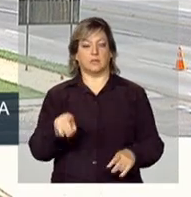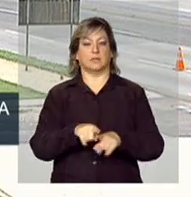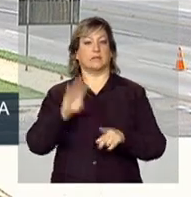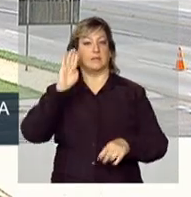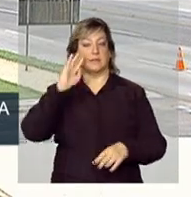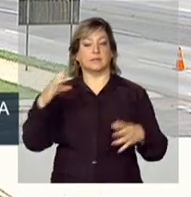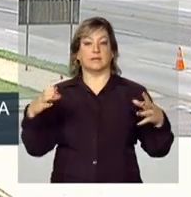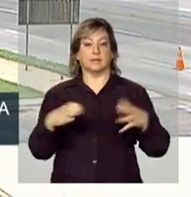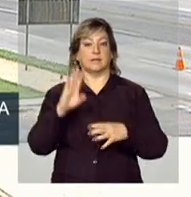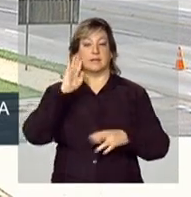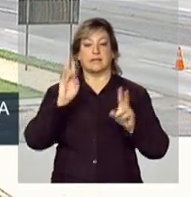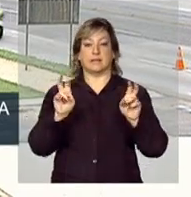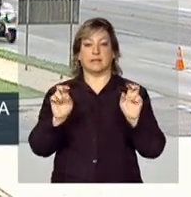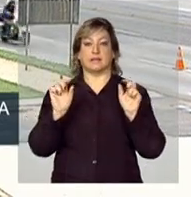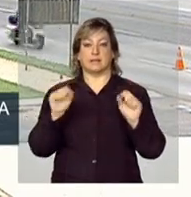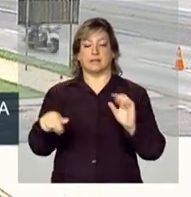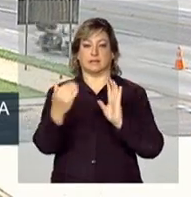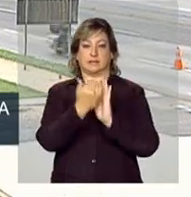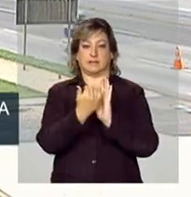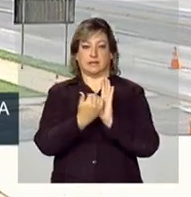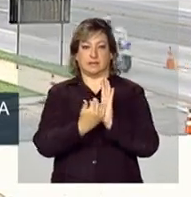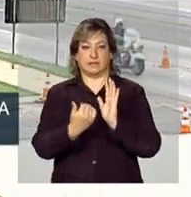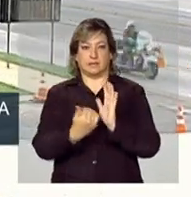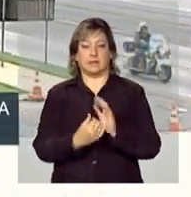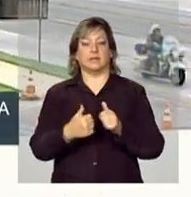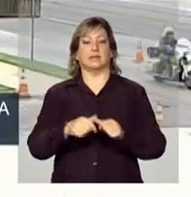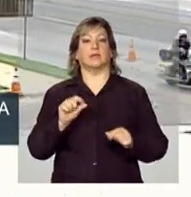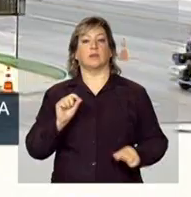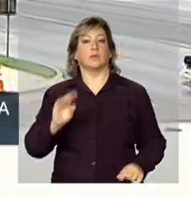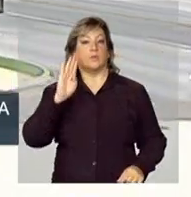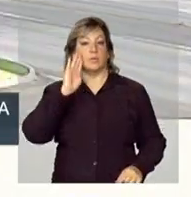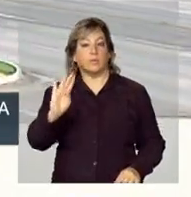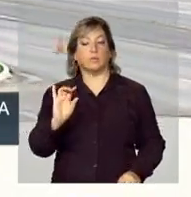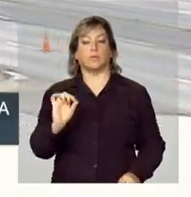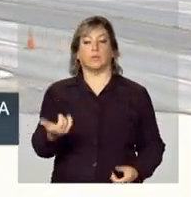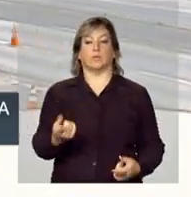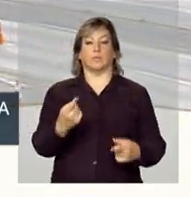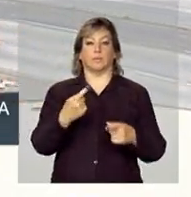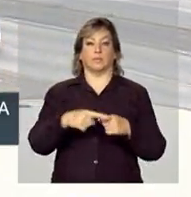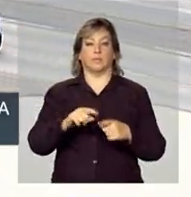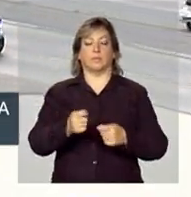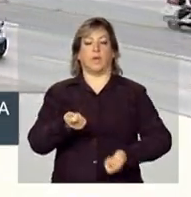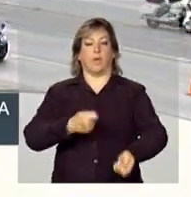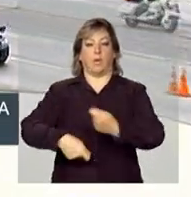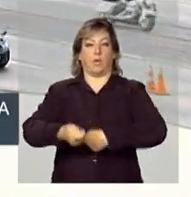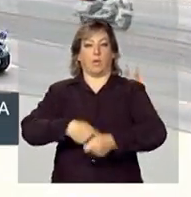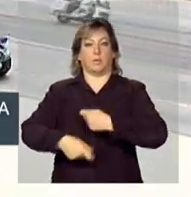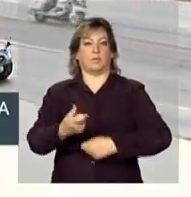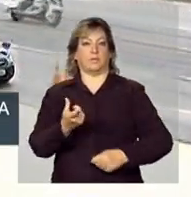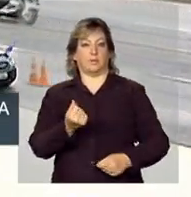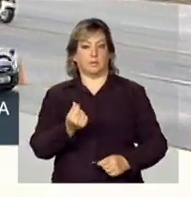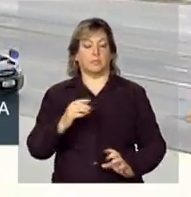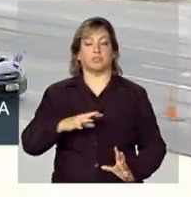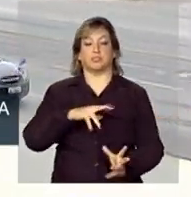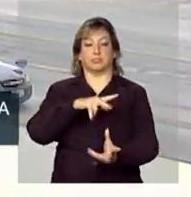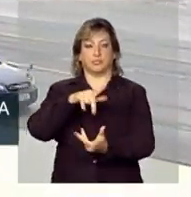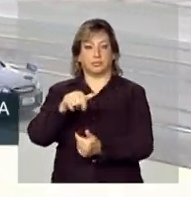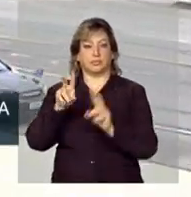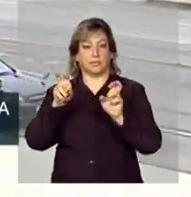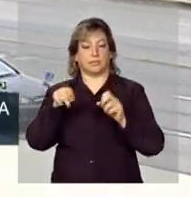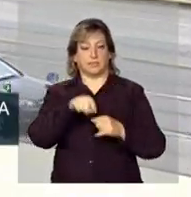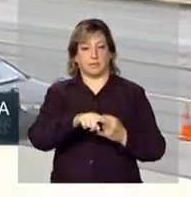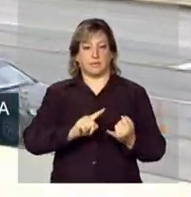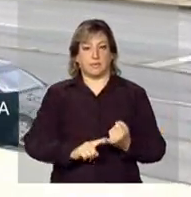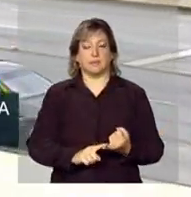principais temas da agenda estão a situação econômica e financeira internacional